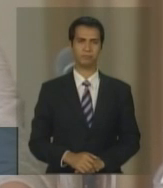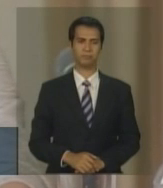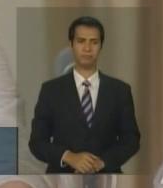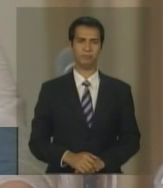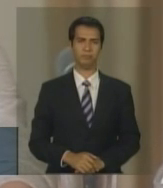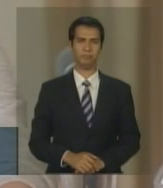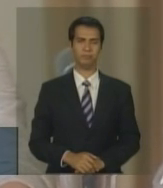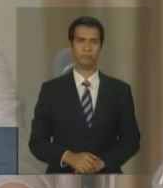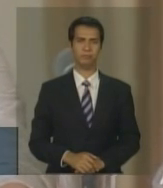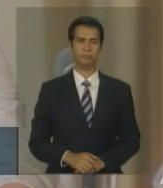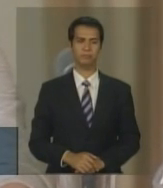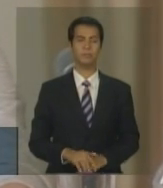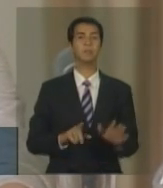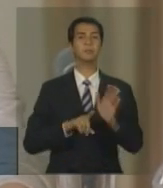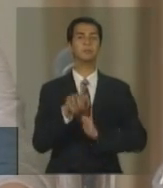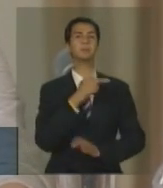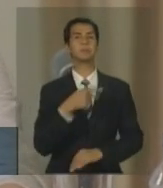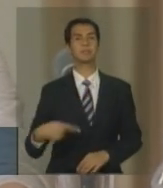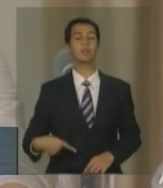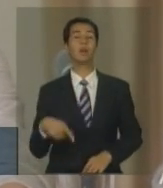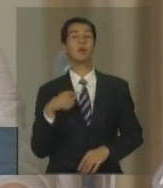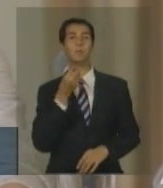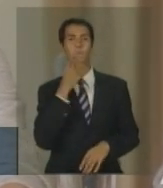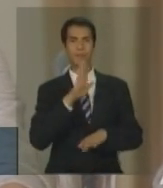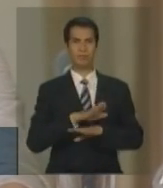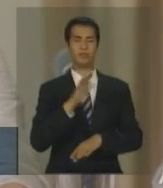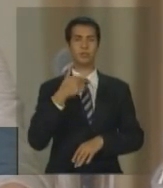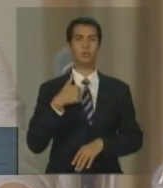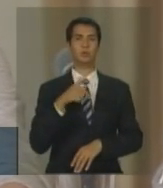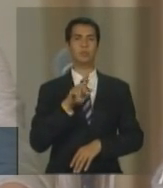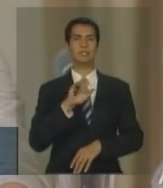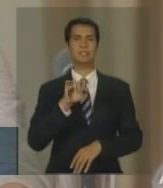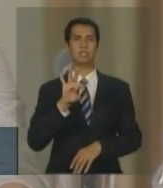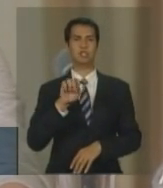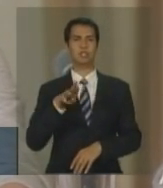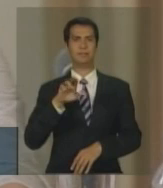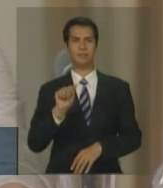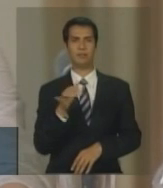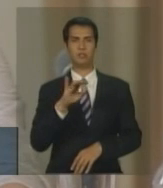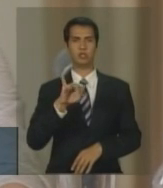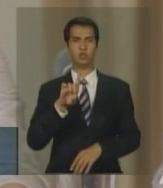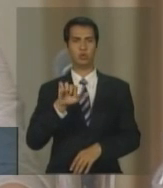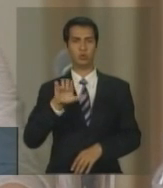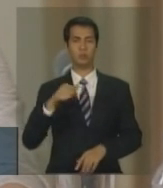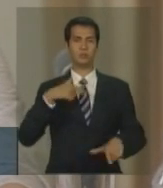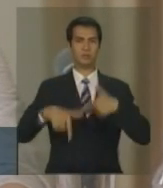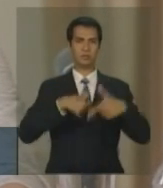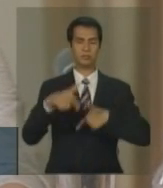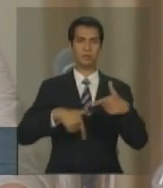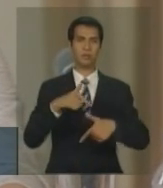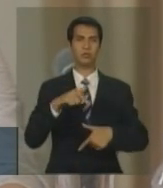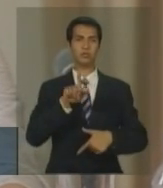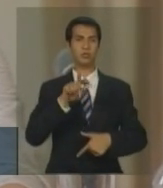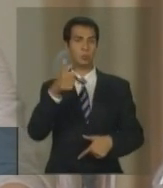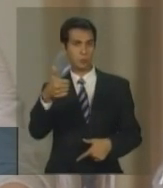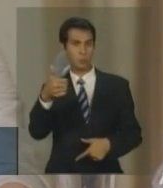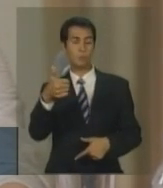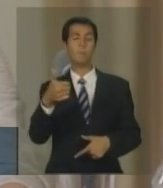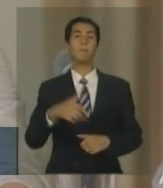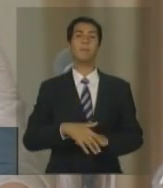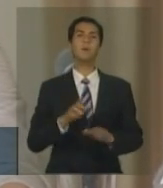Presidente, boa tarde. Cristina Índio, do Brasil, G1 e CBN. A senhora ontem, no discurso, disse que a solução dessa crise tem que ser